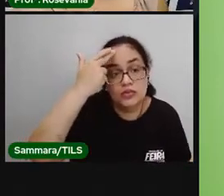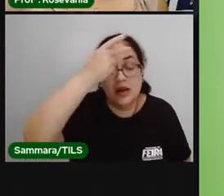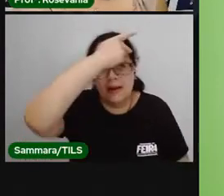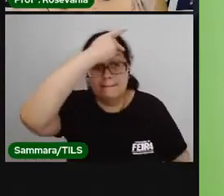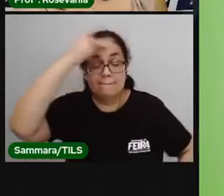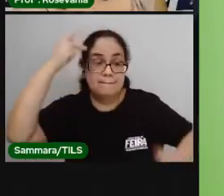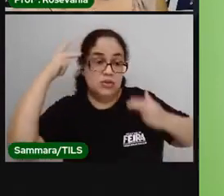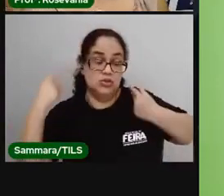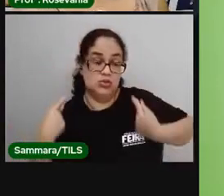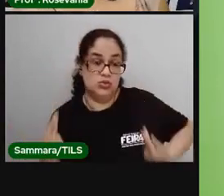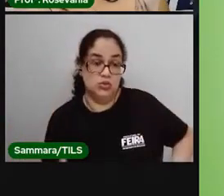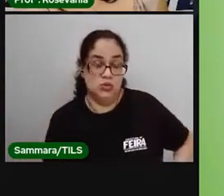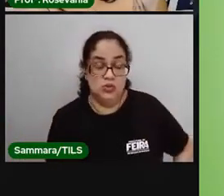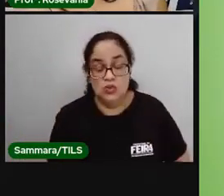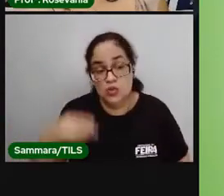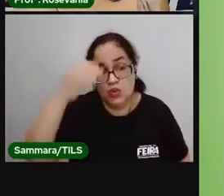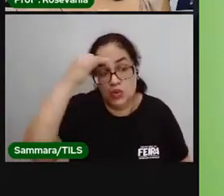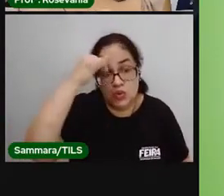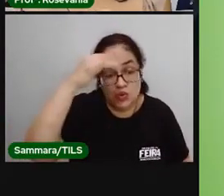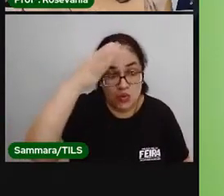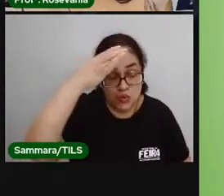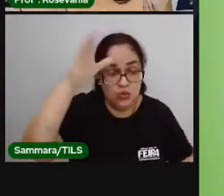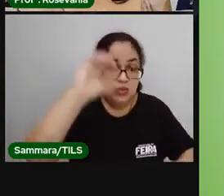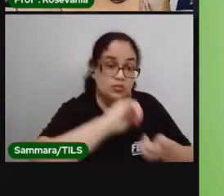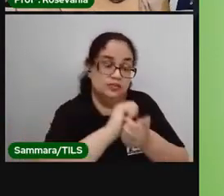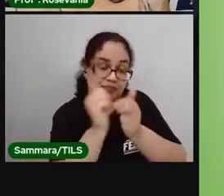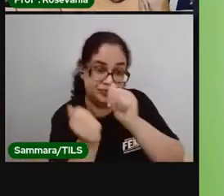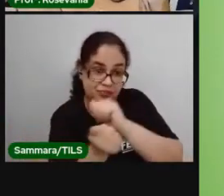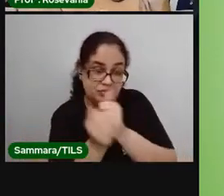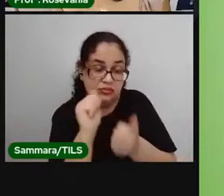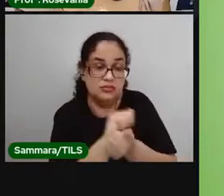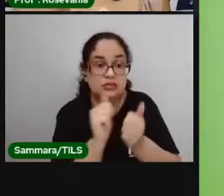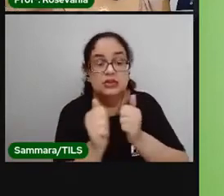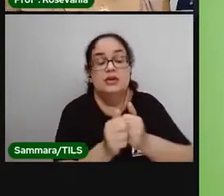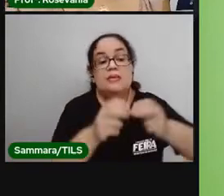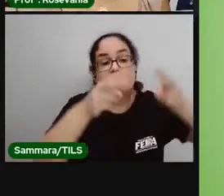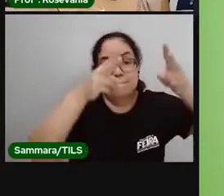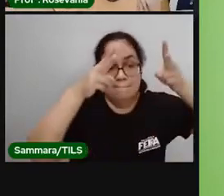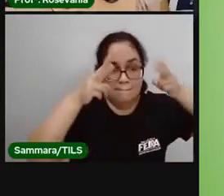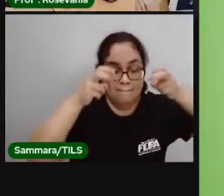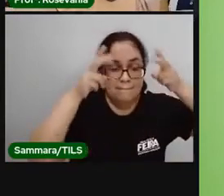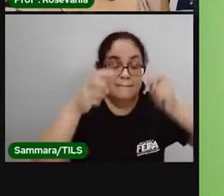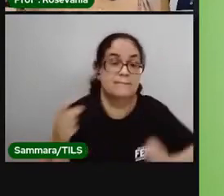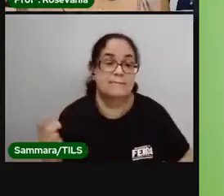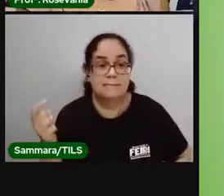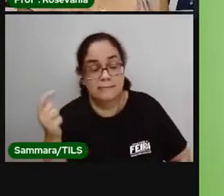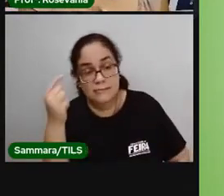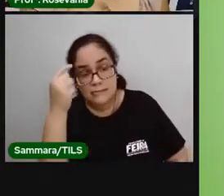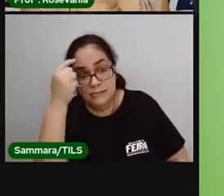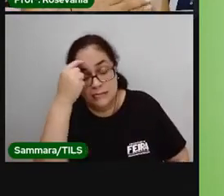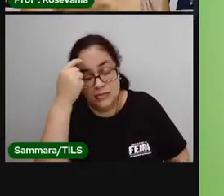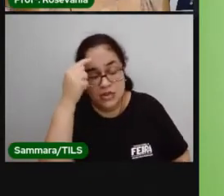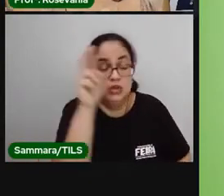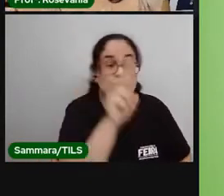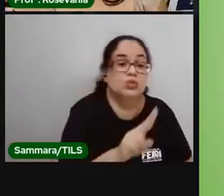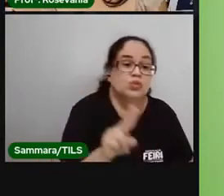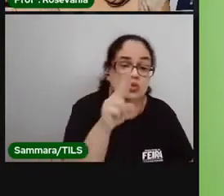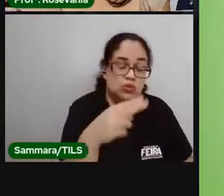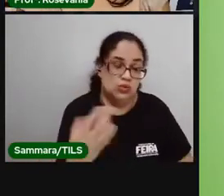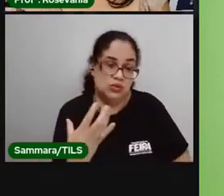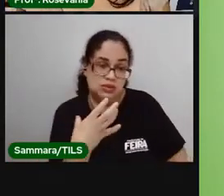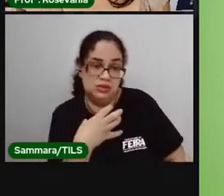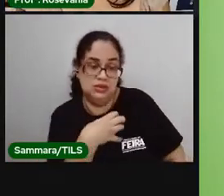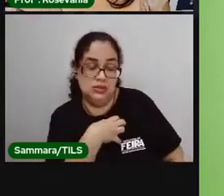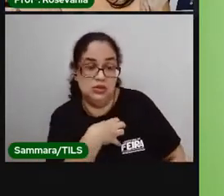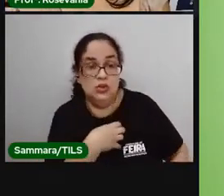humanizada, cultural, artificial. E aí você percebe que ele está reflexivo, ele está usando os sentidos dele para se